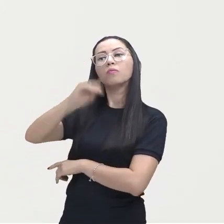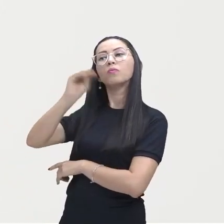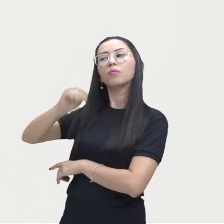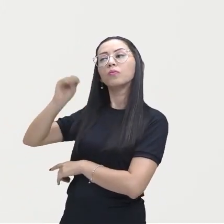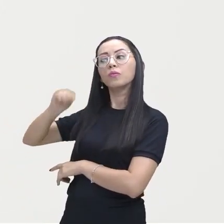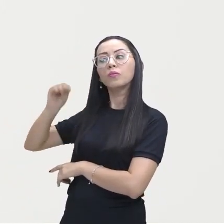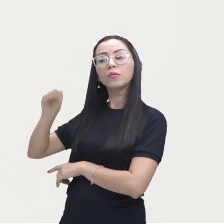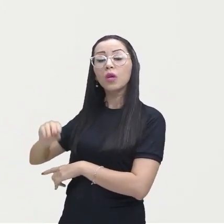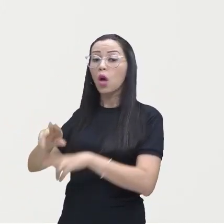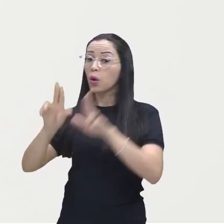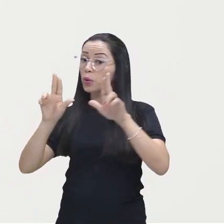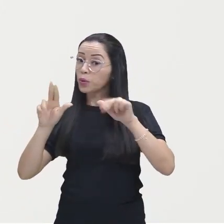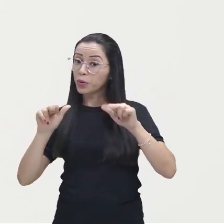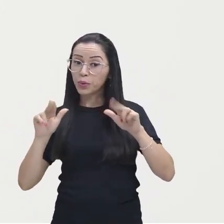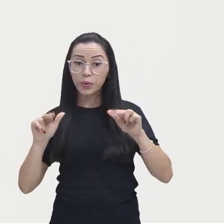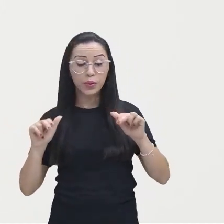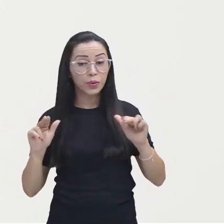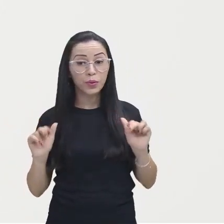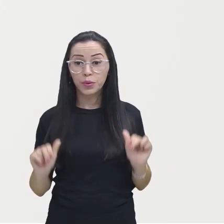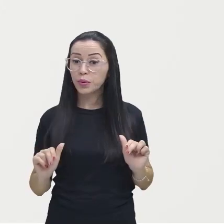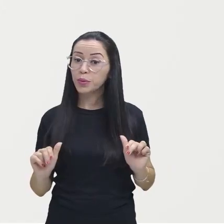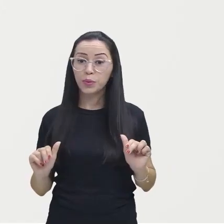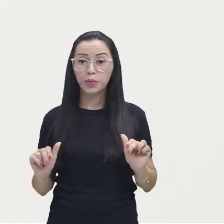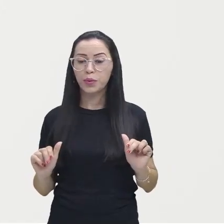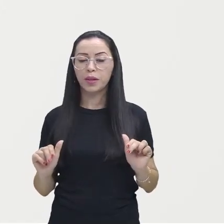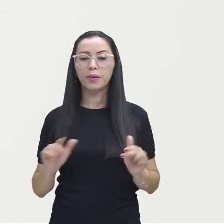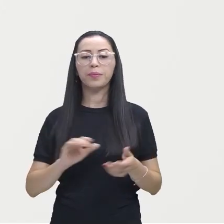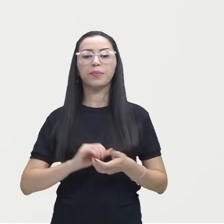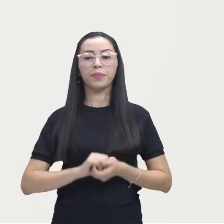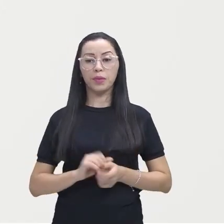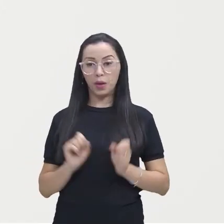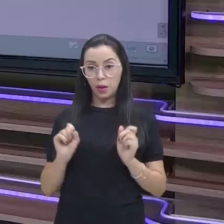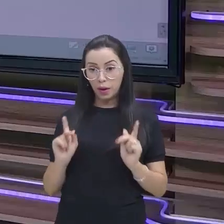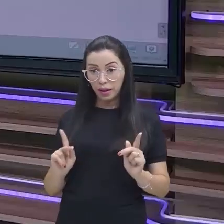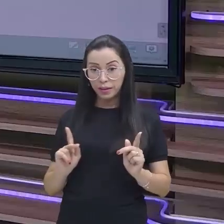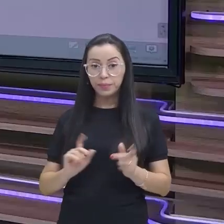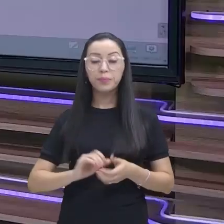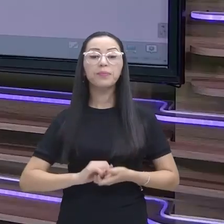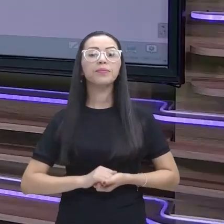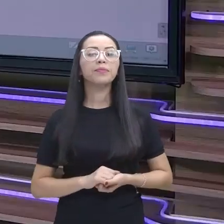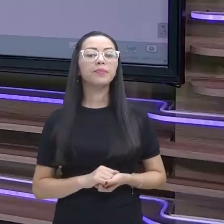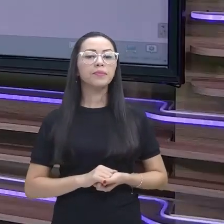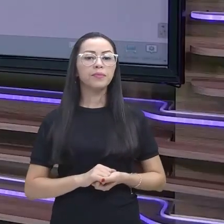menosprezar as outras pessoas ou animais ou quem quer que seja.